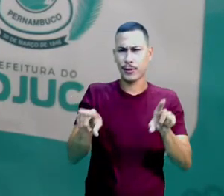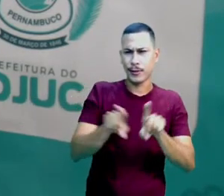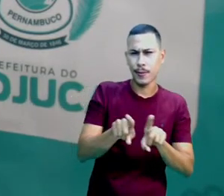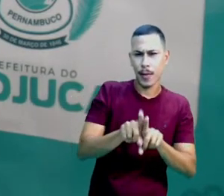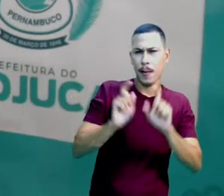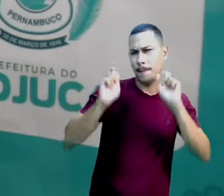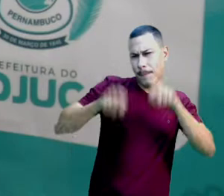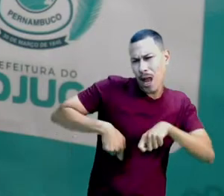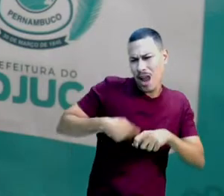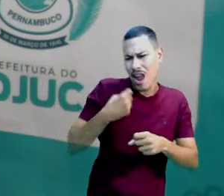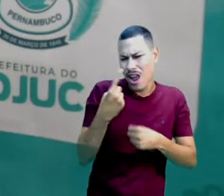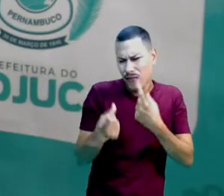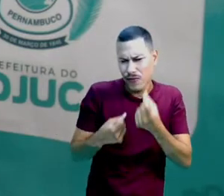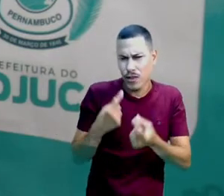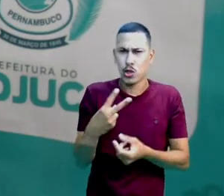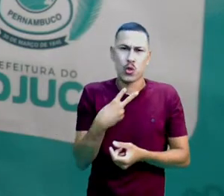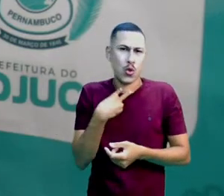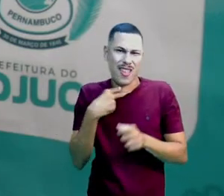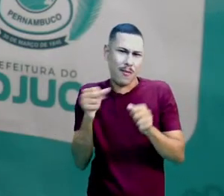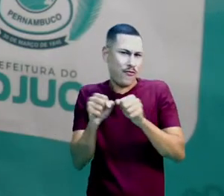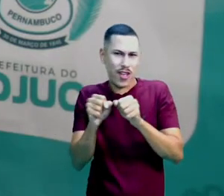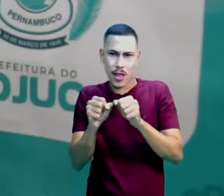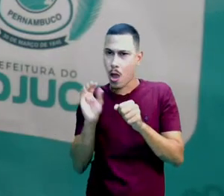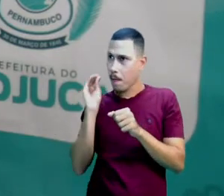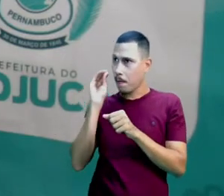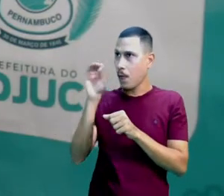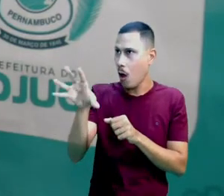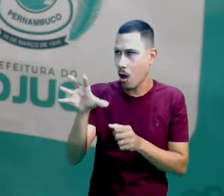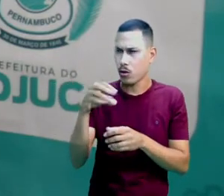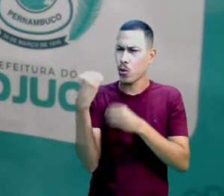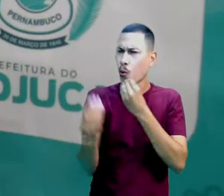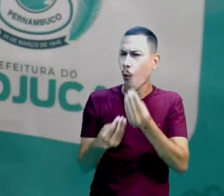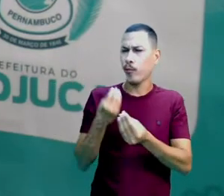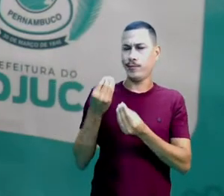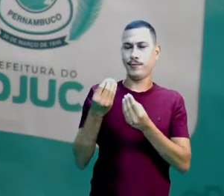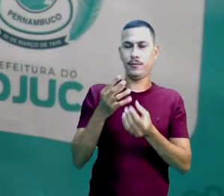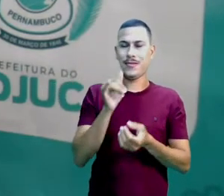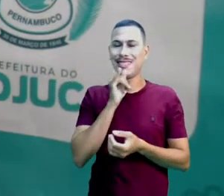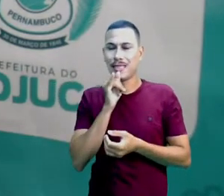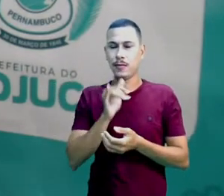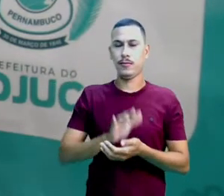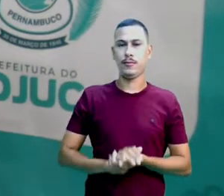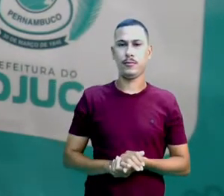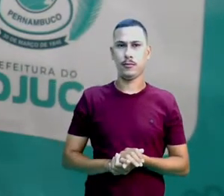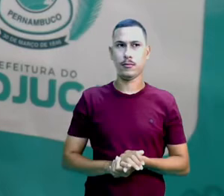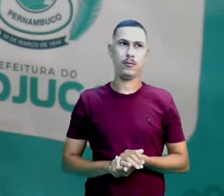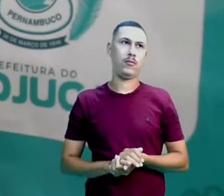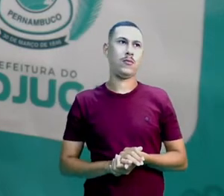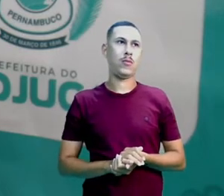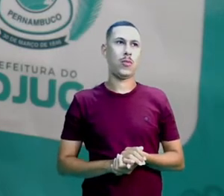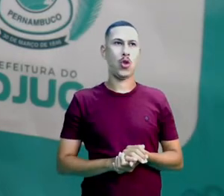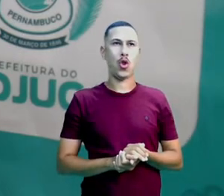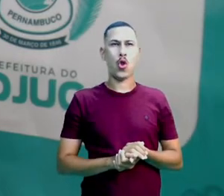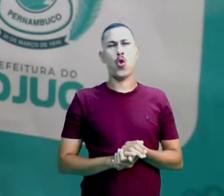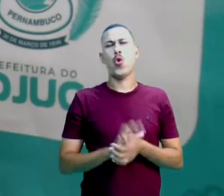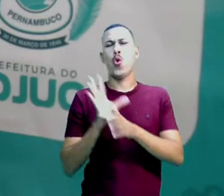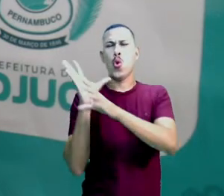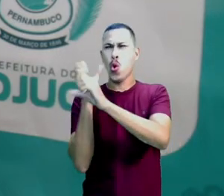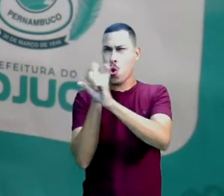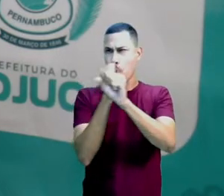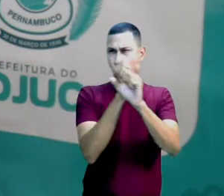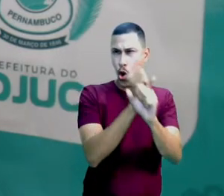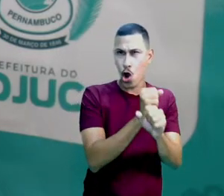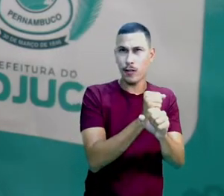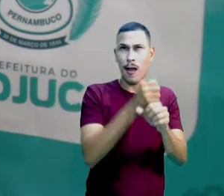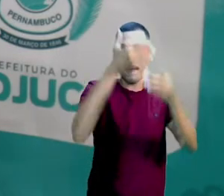às vezes a gente não pode fazer direto. Como assim, professora? Se você, a professora, coloca um monte de continhas para